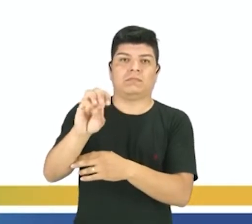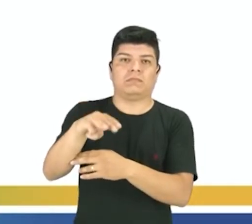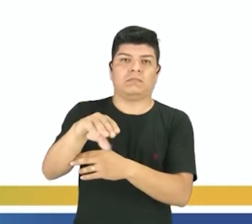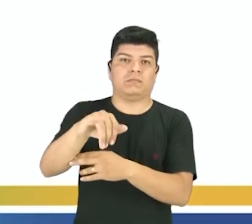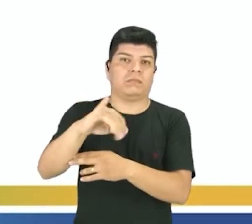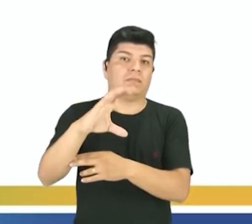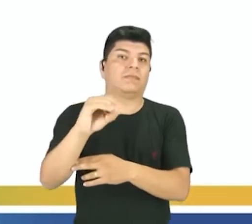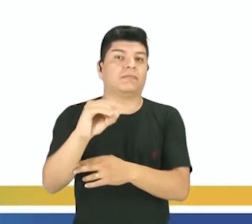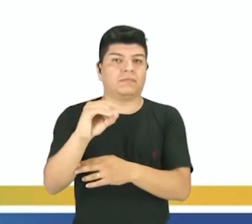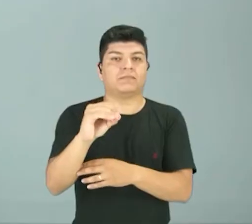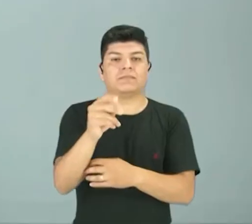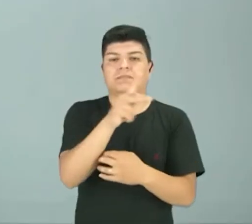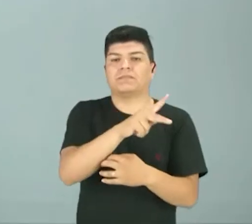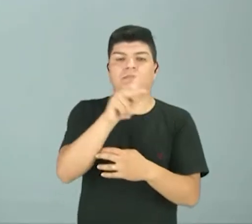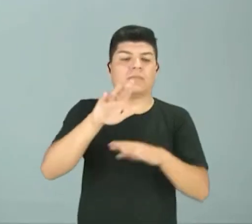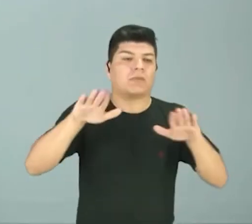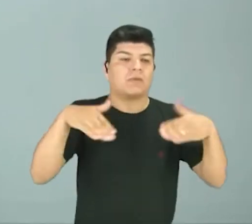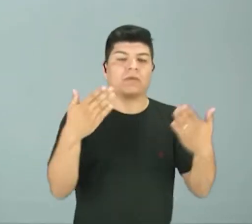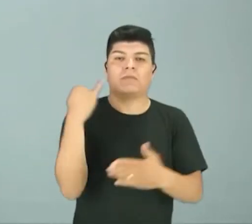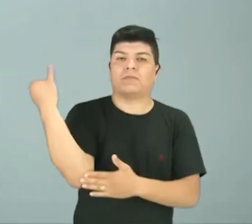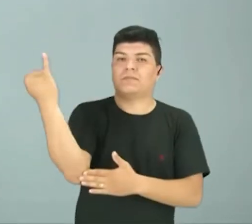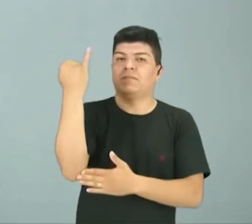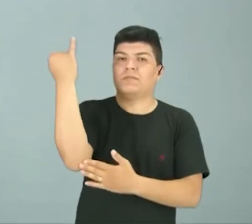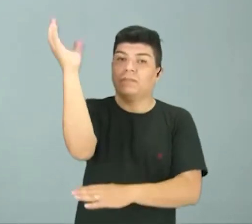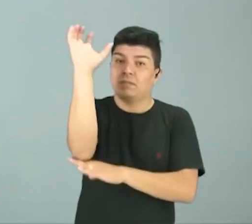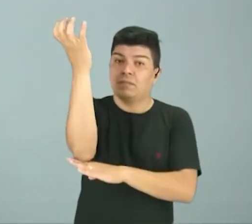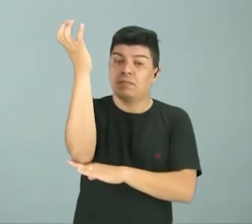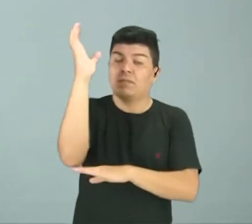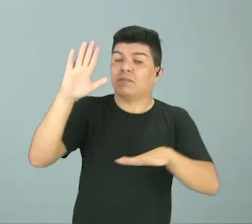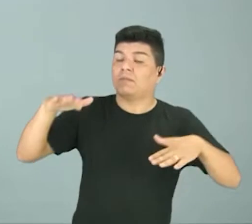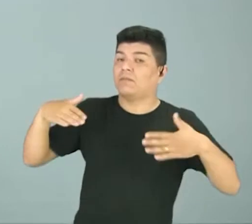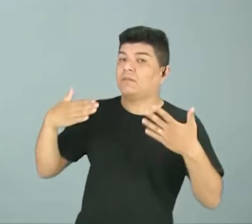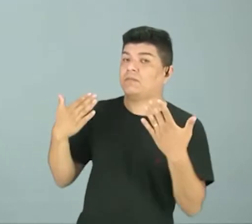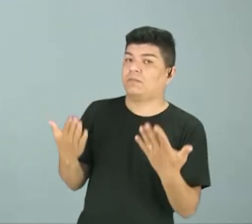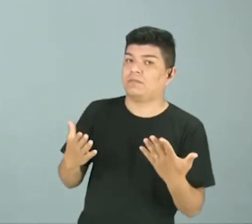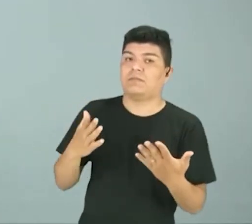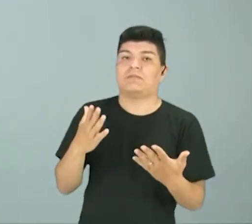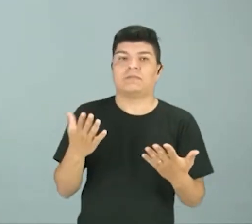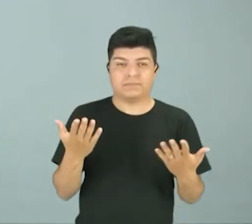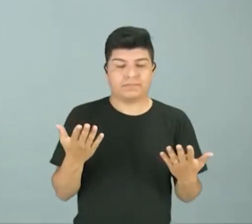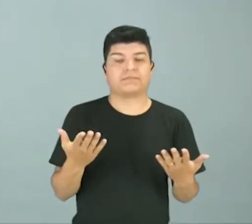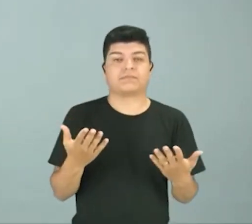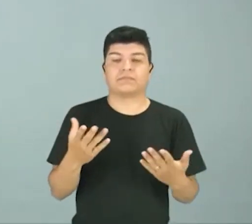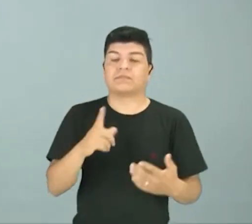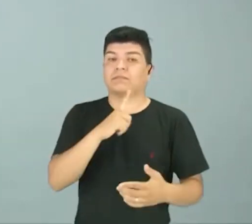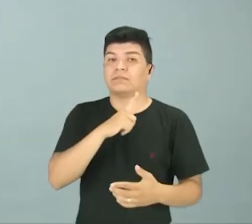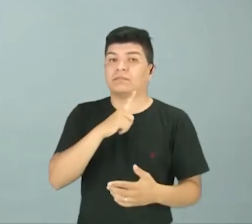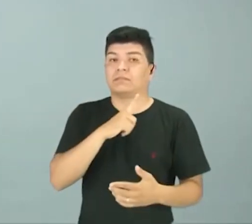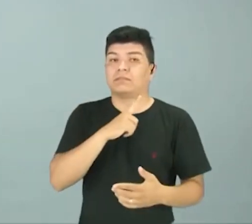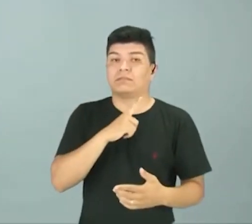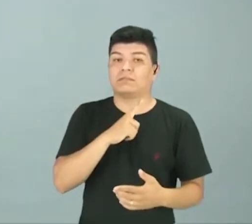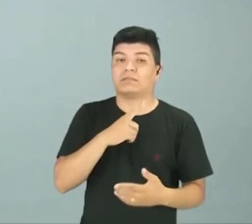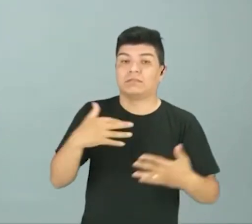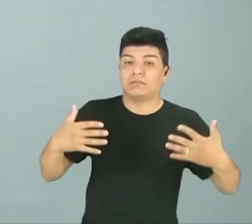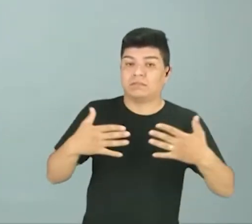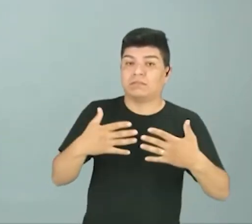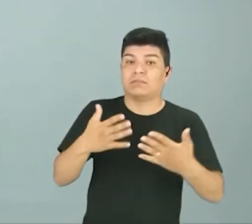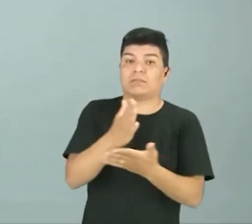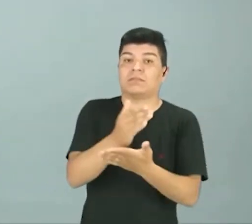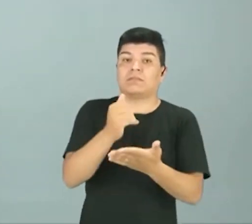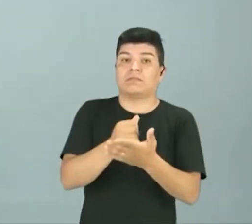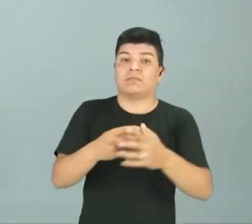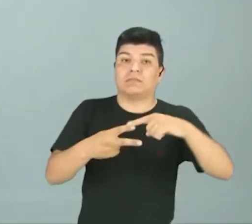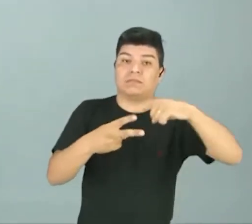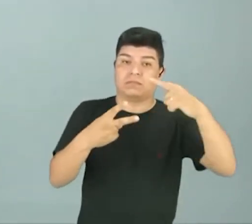tecidos, professor? Qual a importância deles para a planta? Justamente, olha só o que nós temos. Nos tecidos meristemáticos, eles são divididos